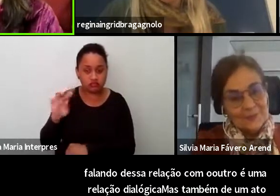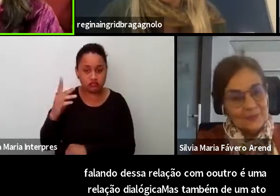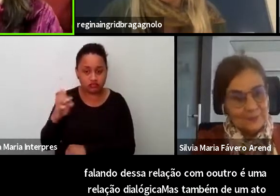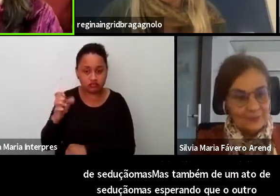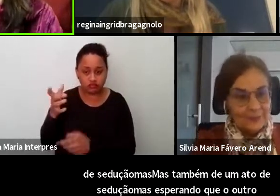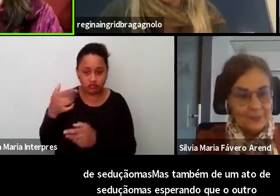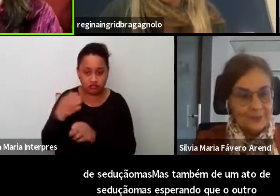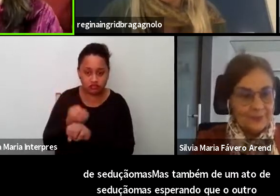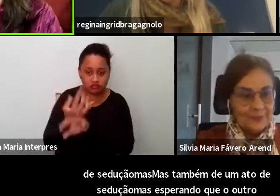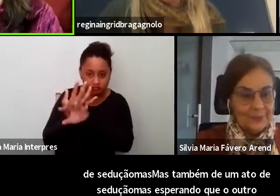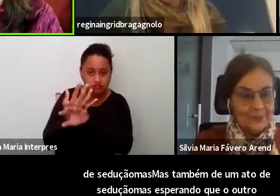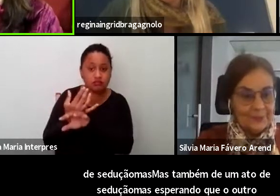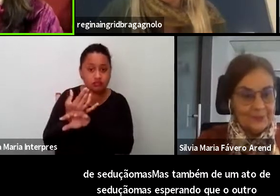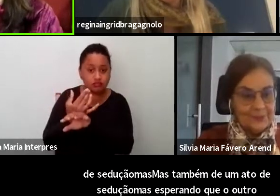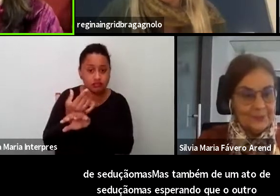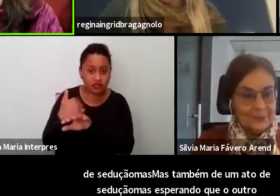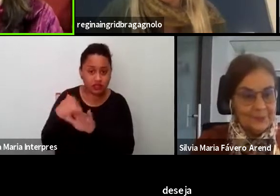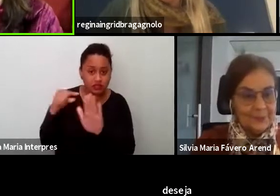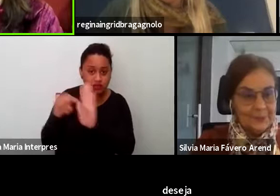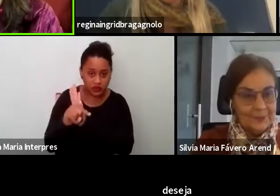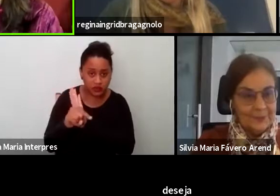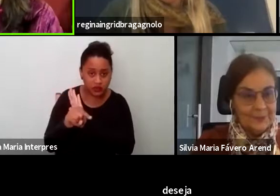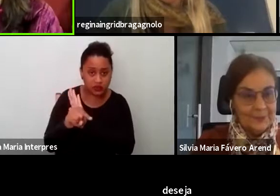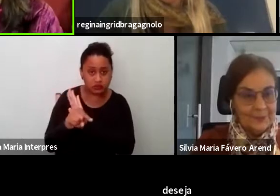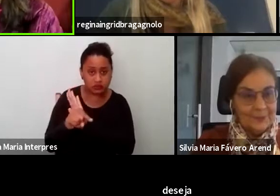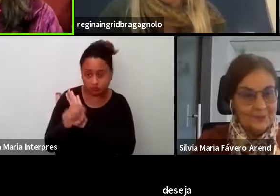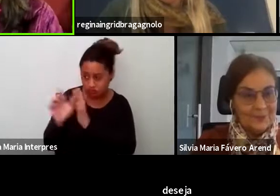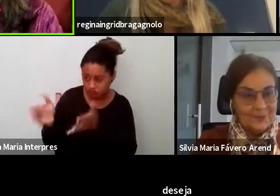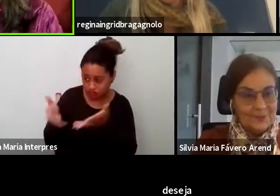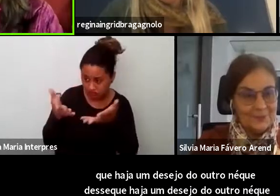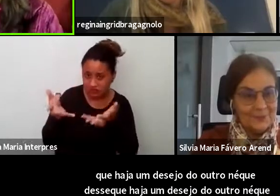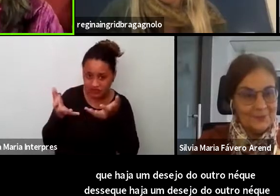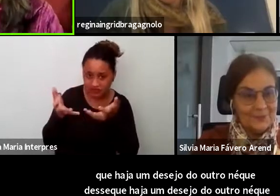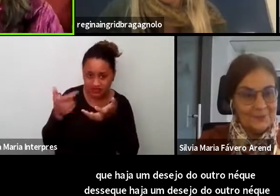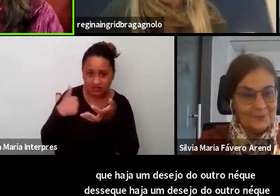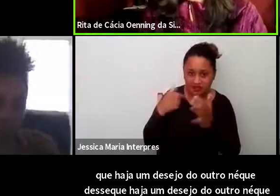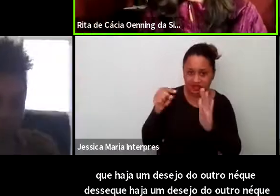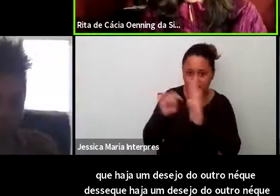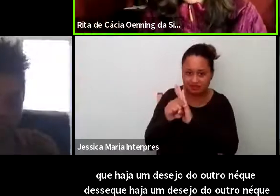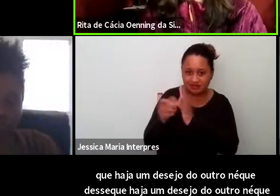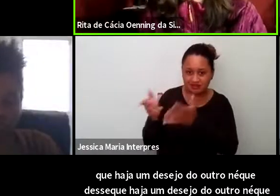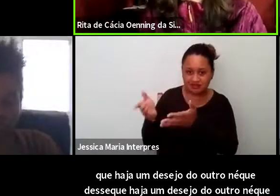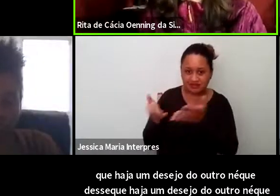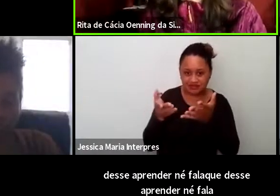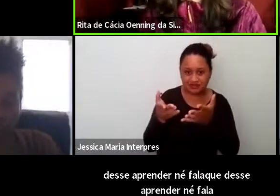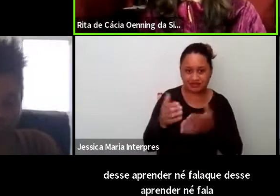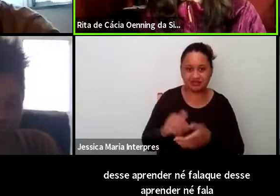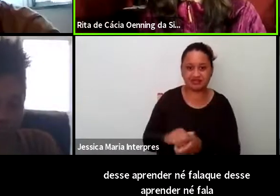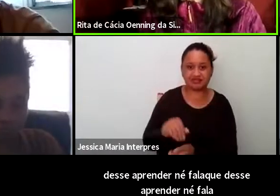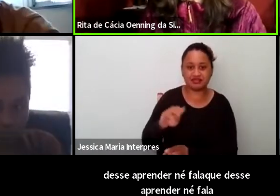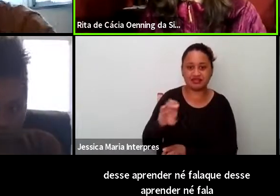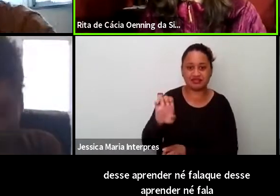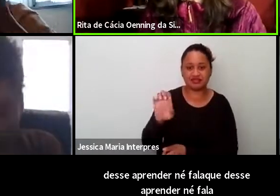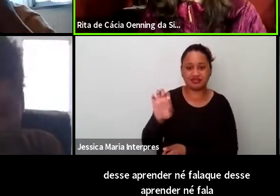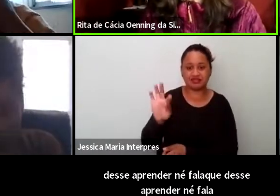sua câmera e o microfone e fazer ela mesma, eu convido ela a fazer isso. A Beth Viana.